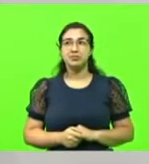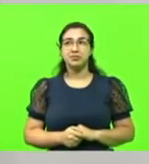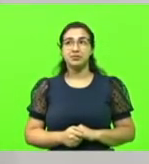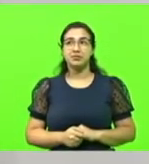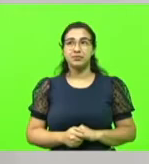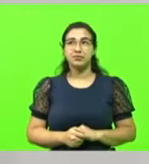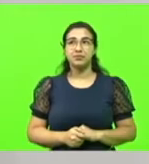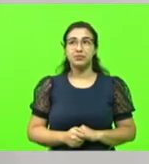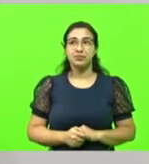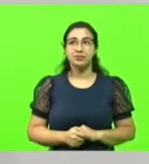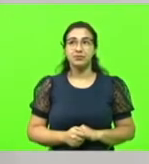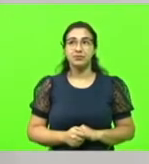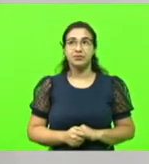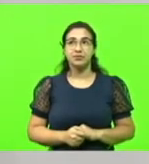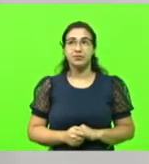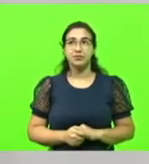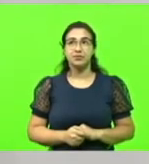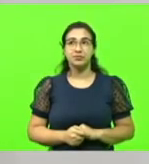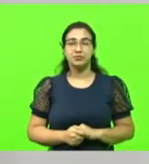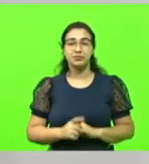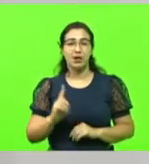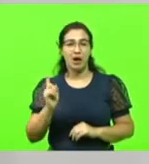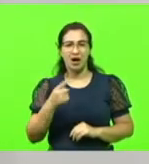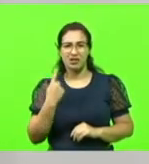o que a gente fica indignado